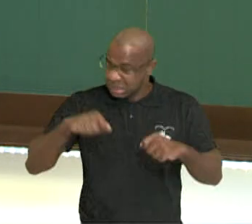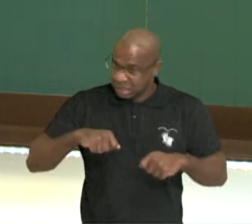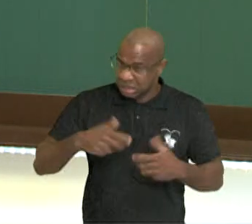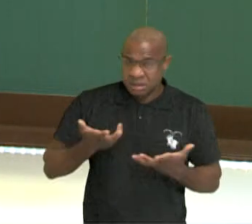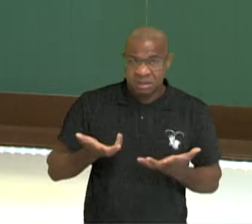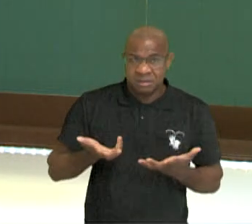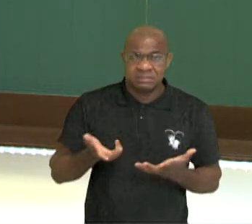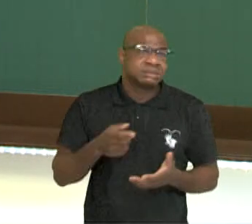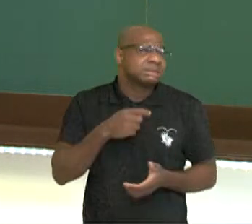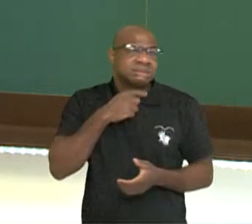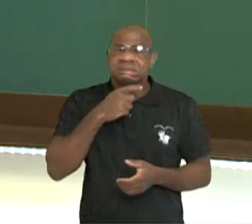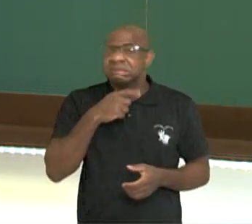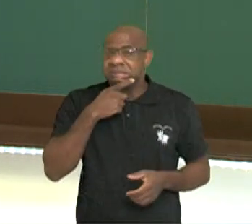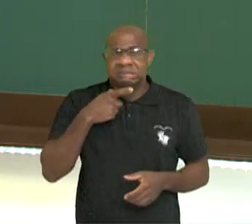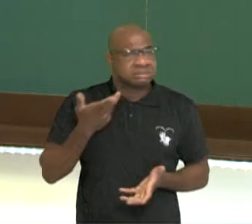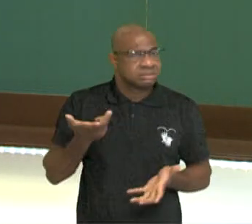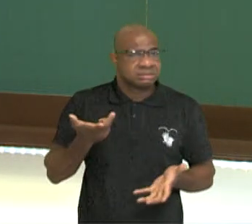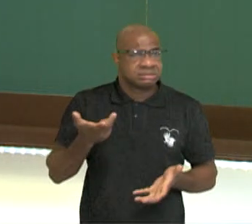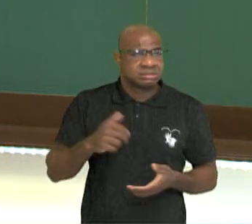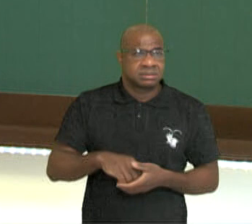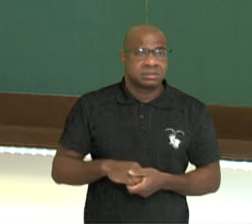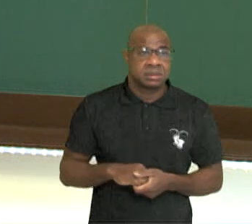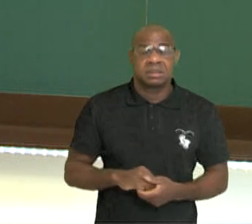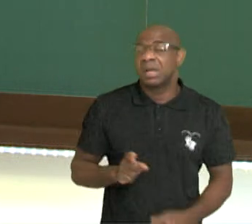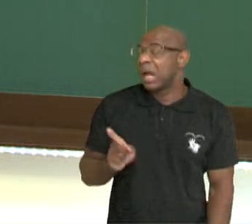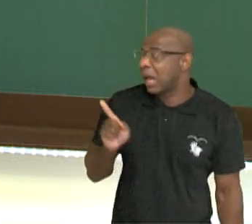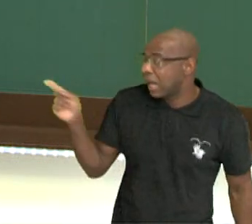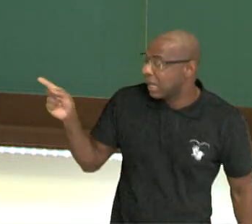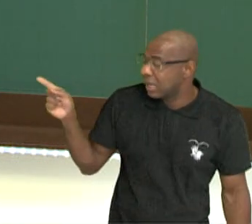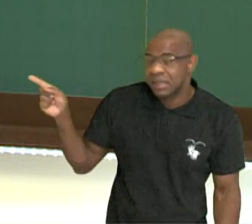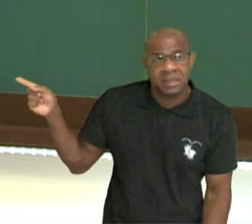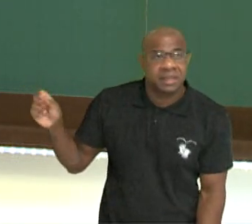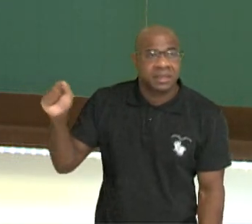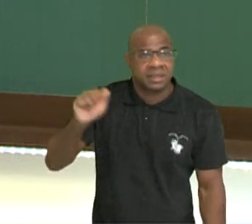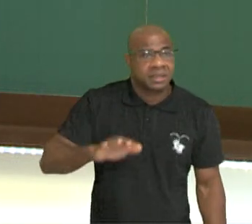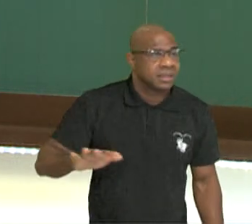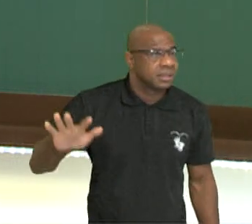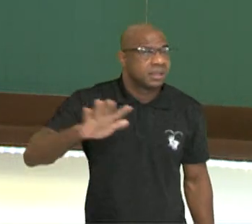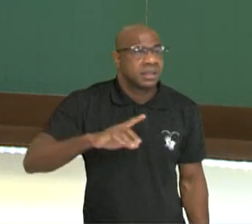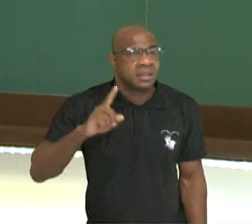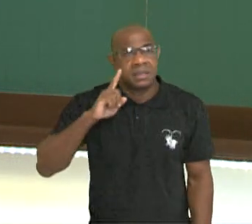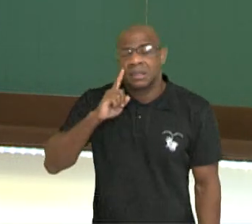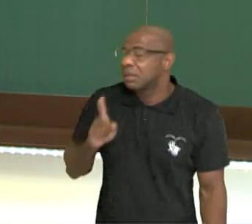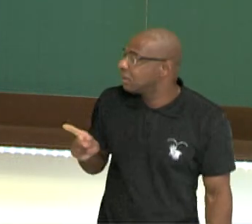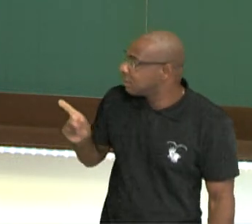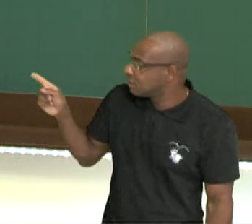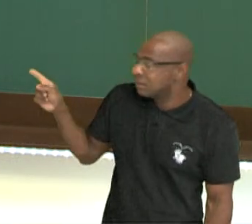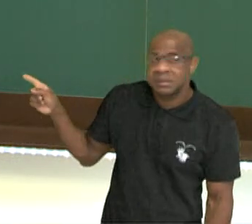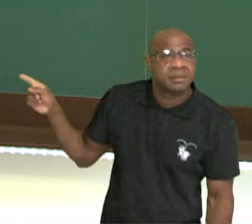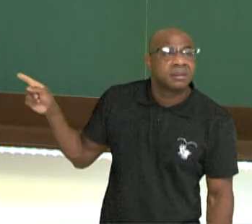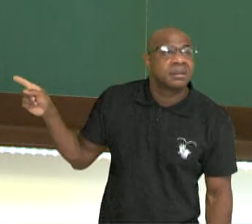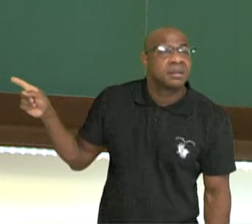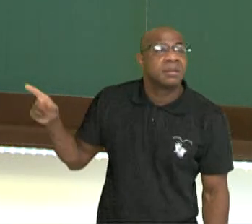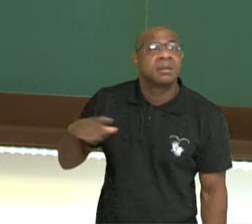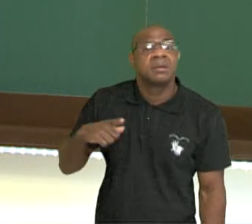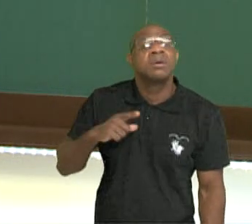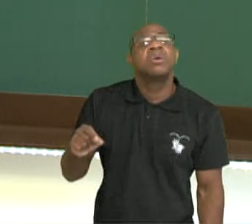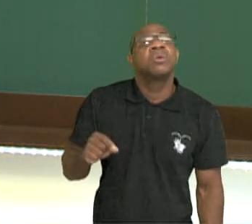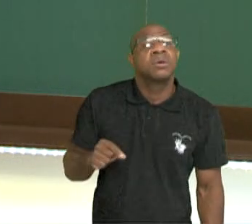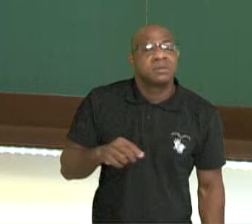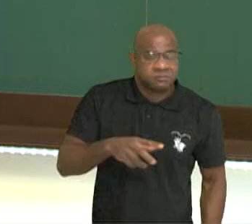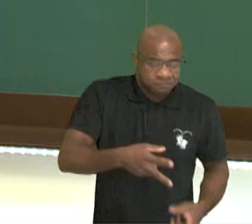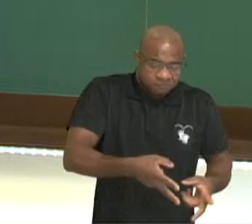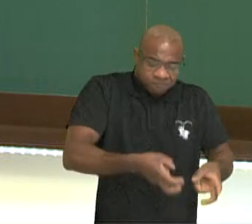ou outros animais. Nesse caso, essa imagem, o ser humano retirou